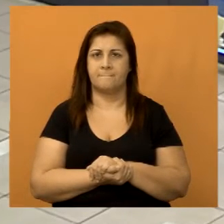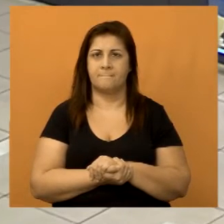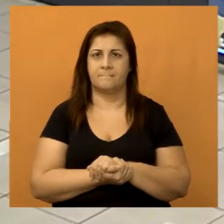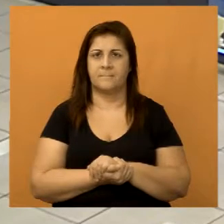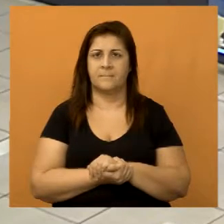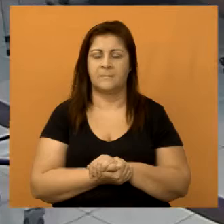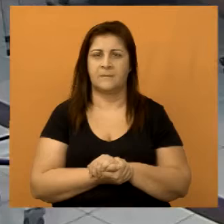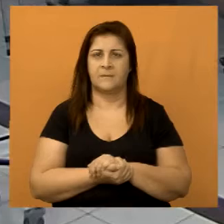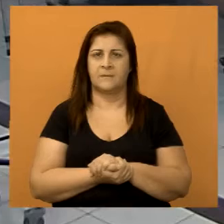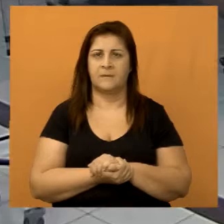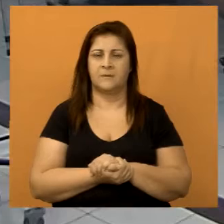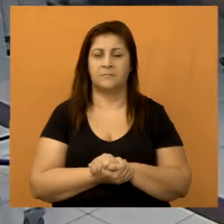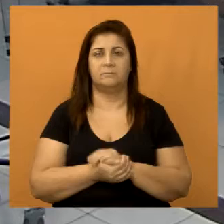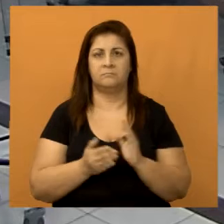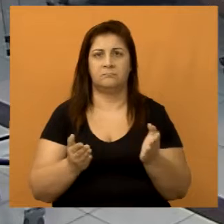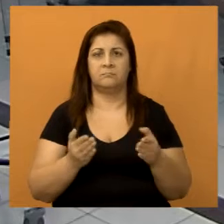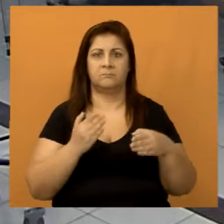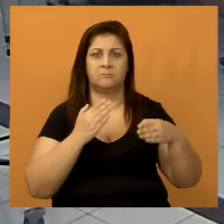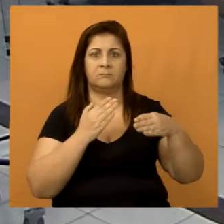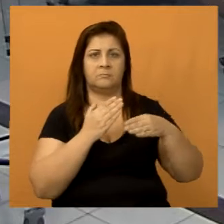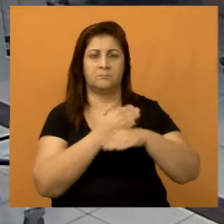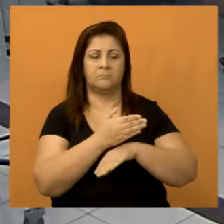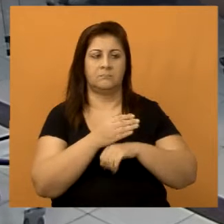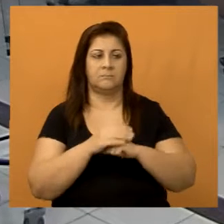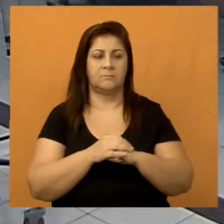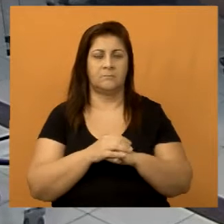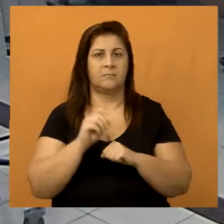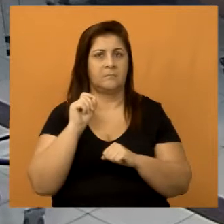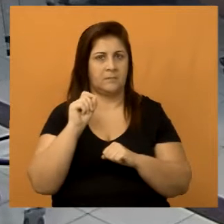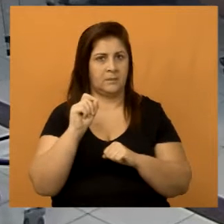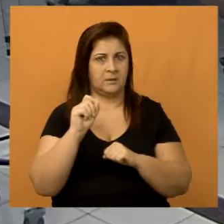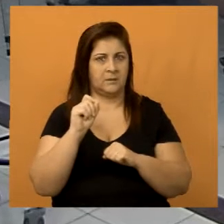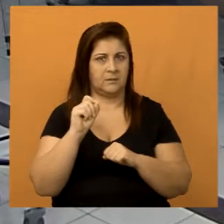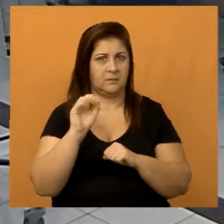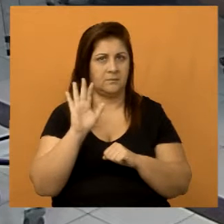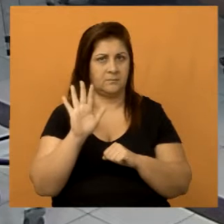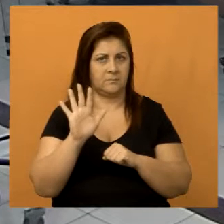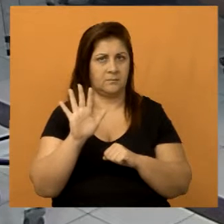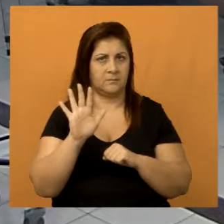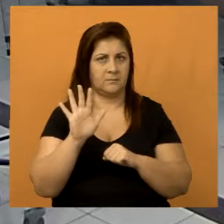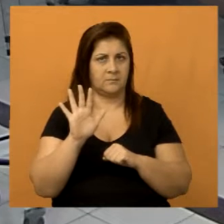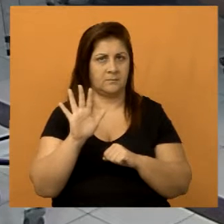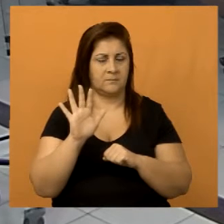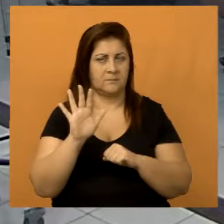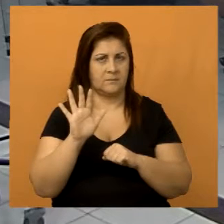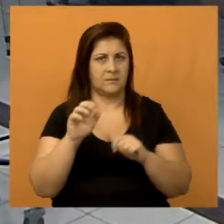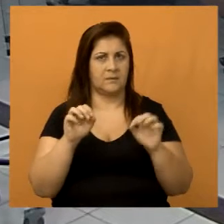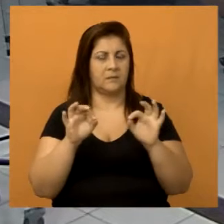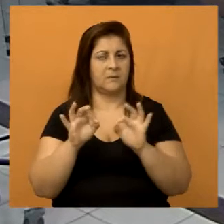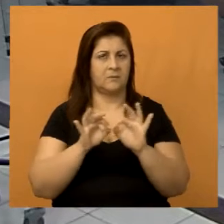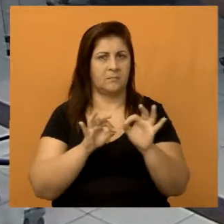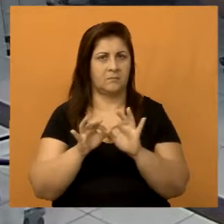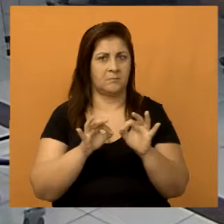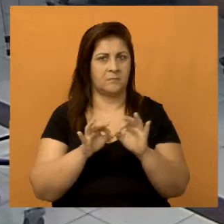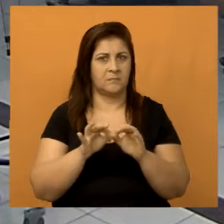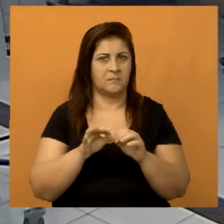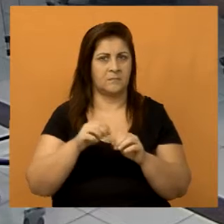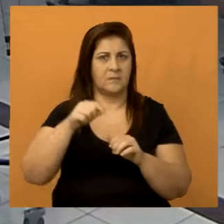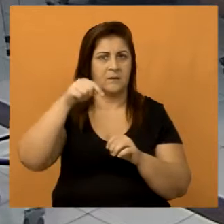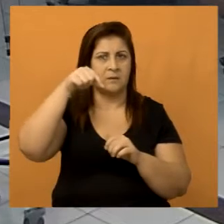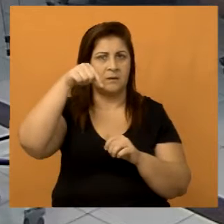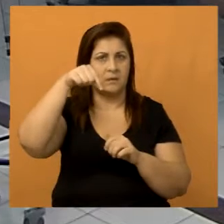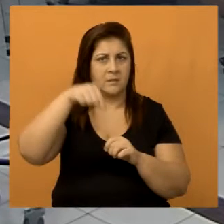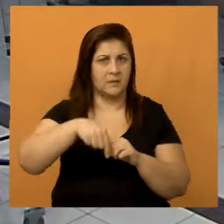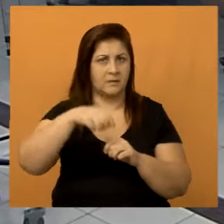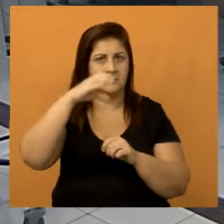Então, está aprovado. Presidente, questão de ordem. Você está fazendo uma colocação para essa CPI